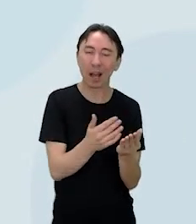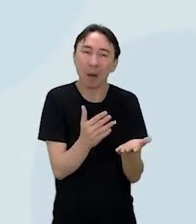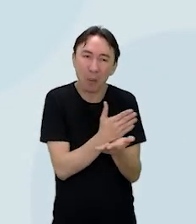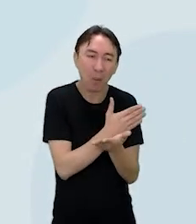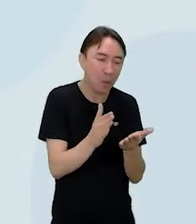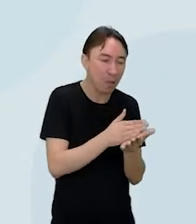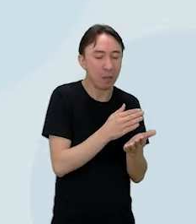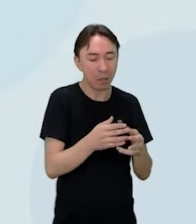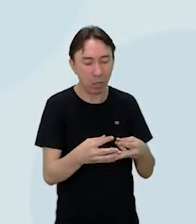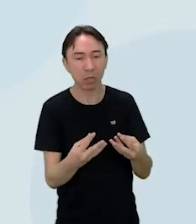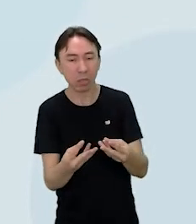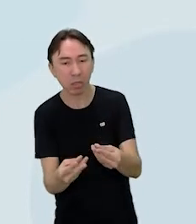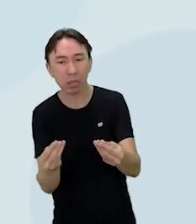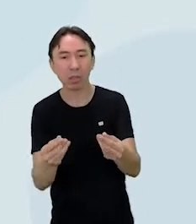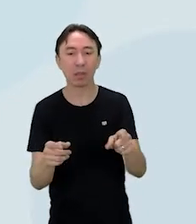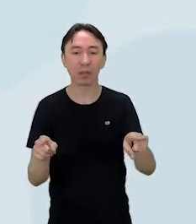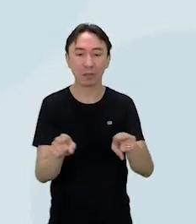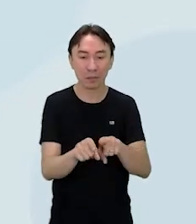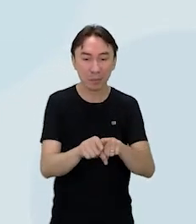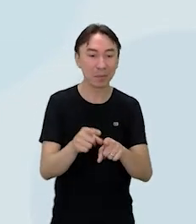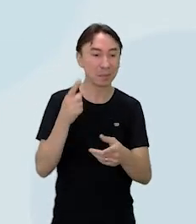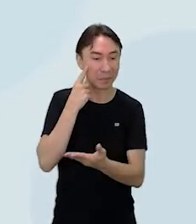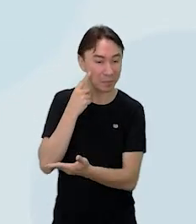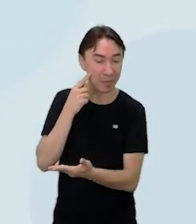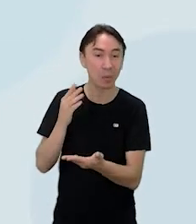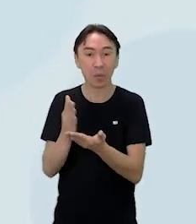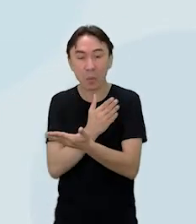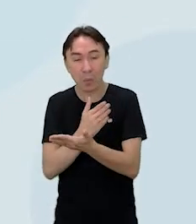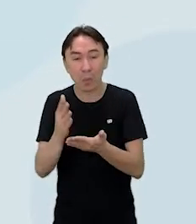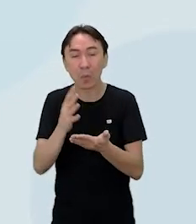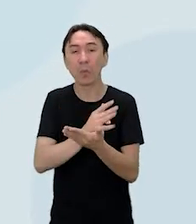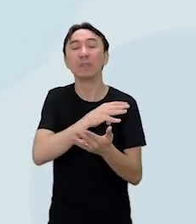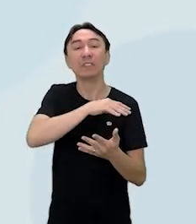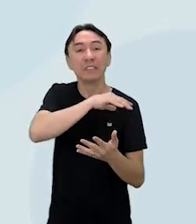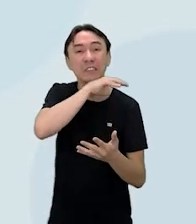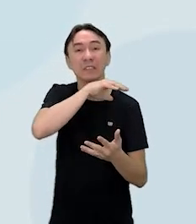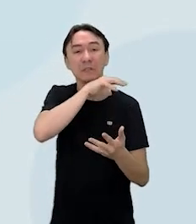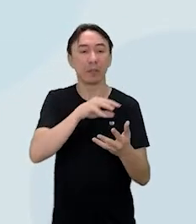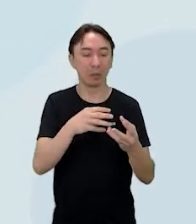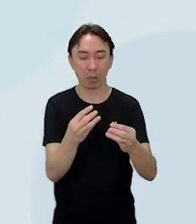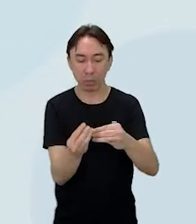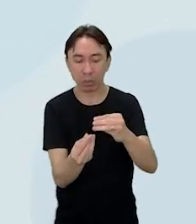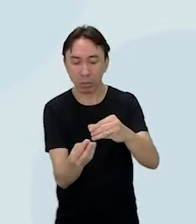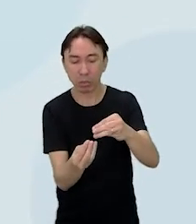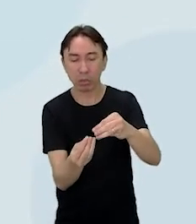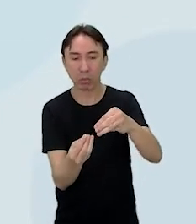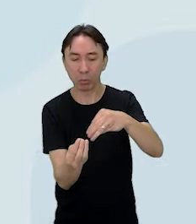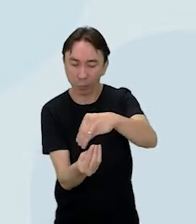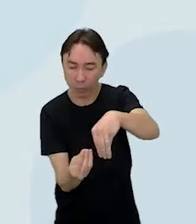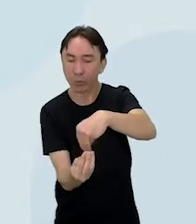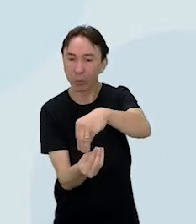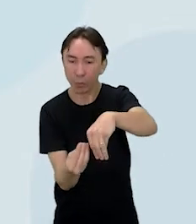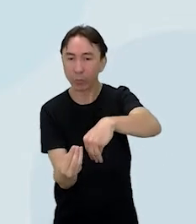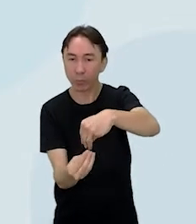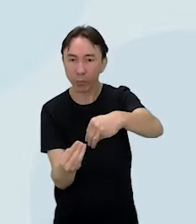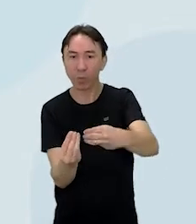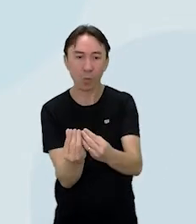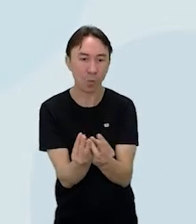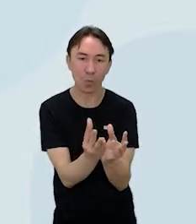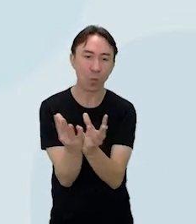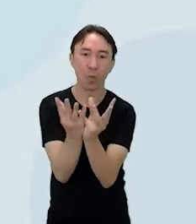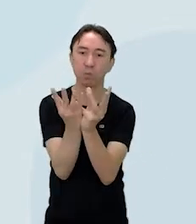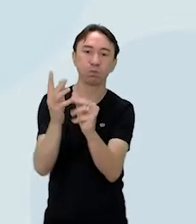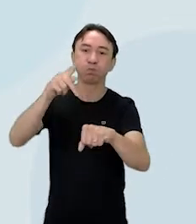água, no caso, evaporou toda e ficou aquele material decomposto ali que